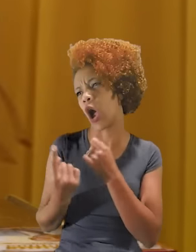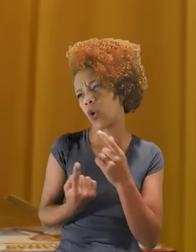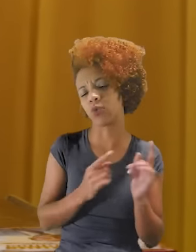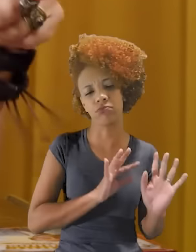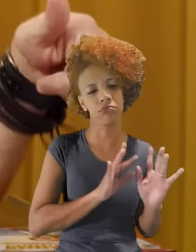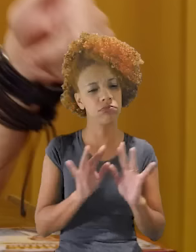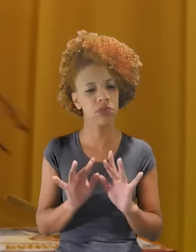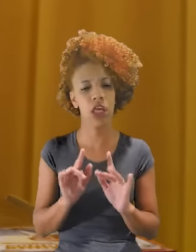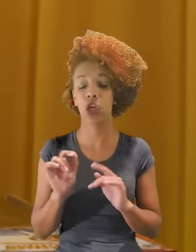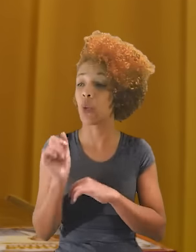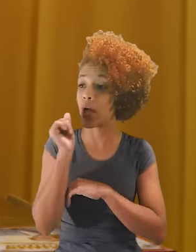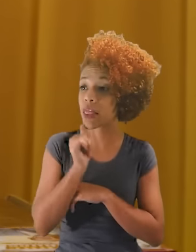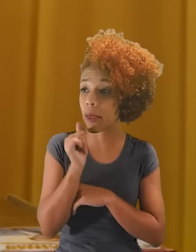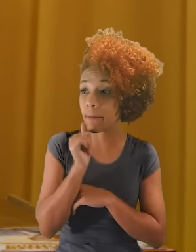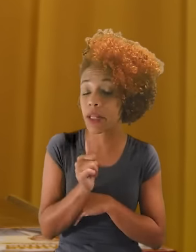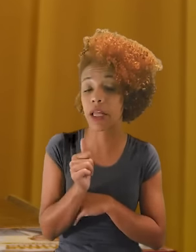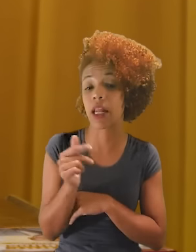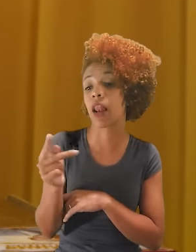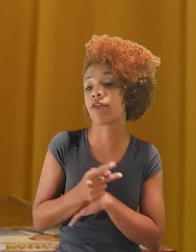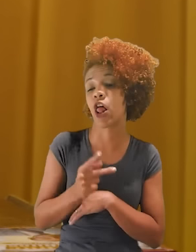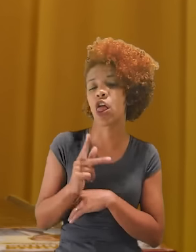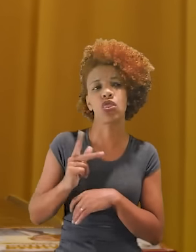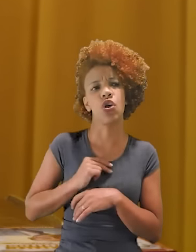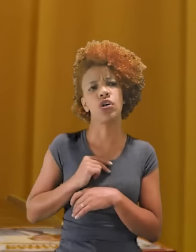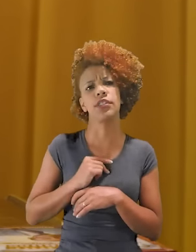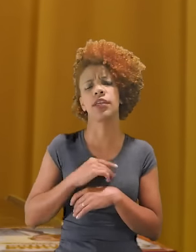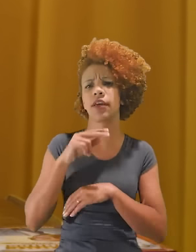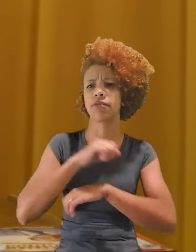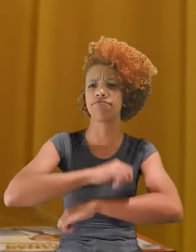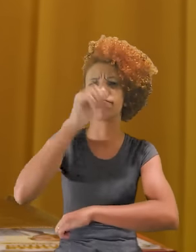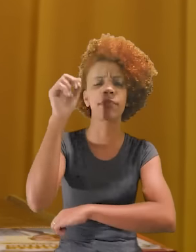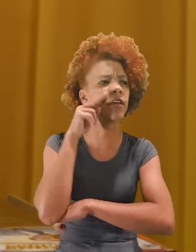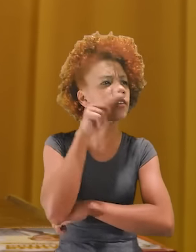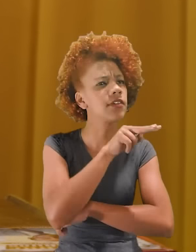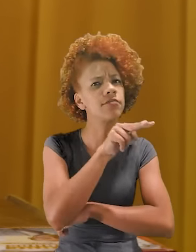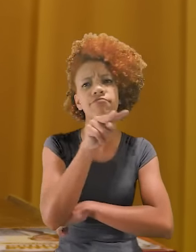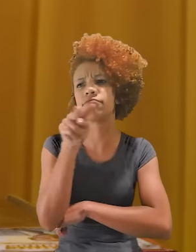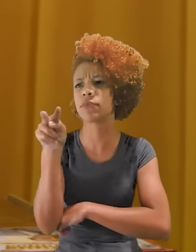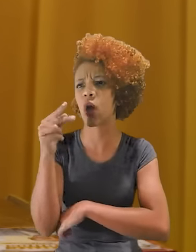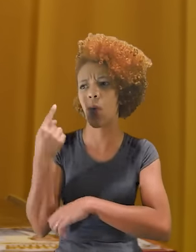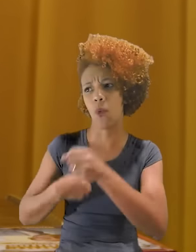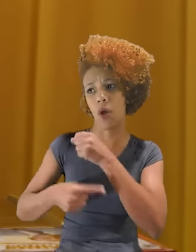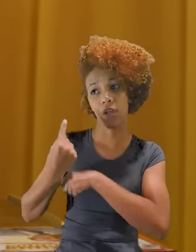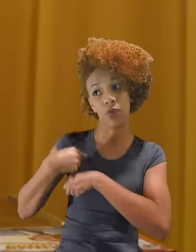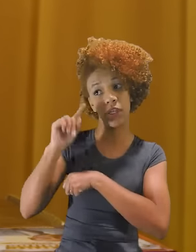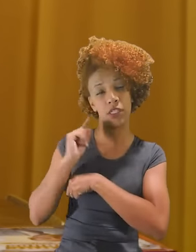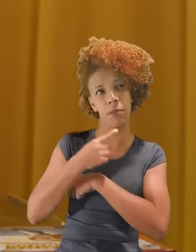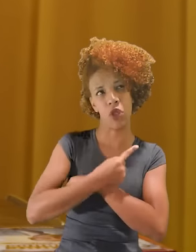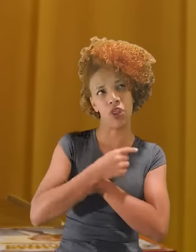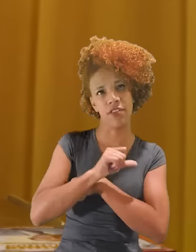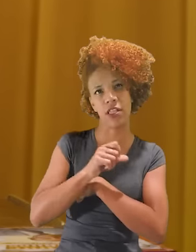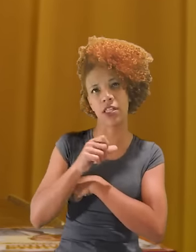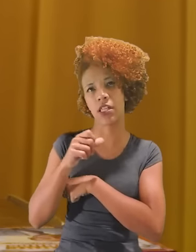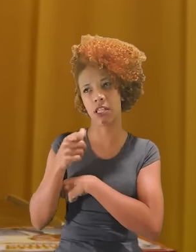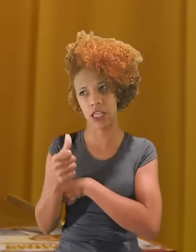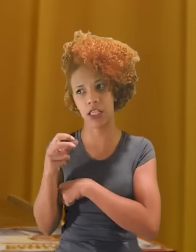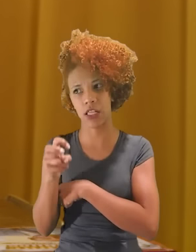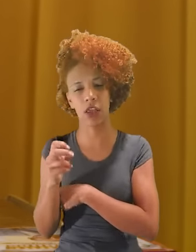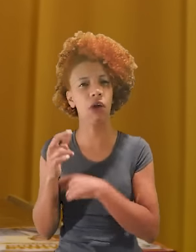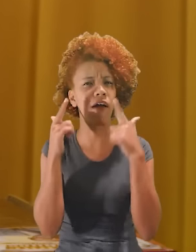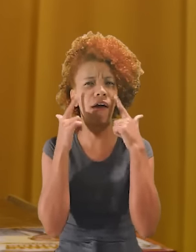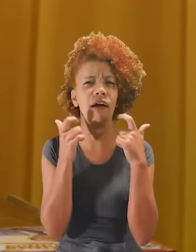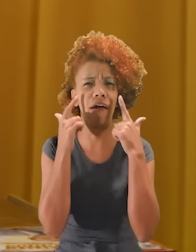alguns convidados, e uma das meninas, ela fala que, porra, cara, que ele tava olhando assim na janela, acho que foi um ano antes dele falecer, 65. E